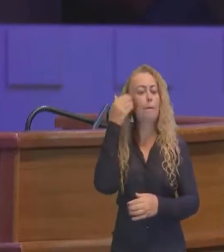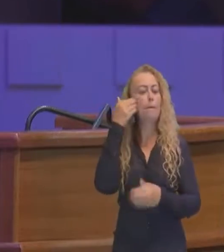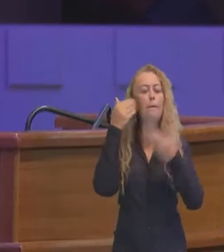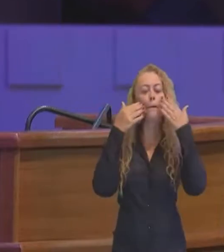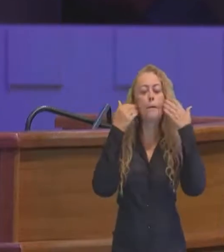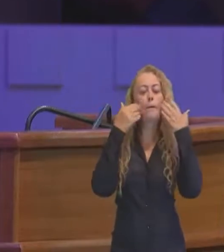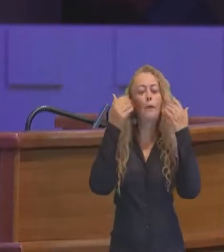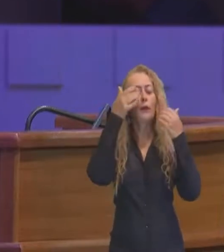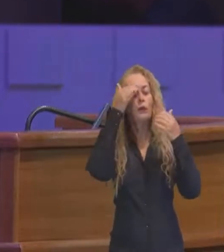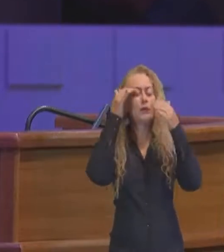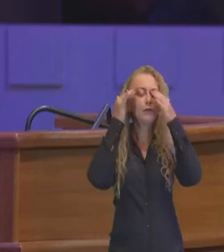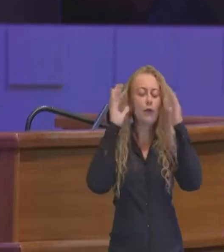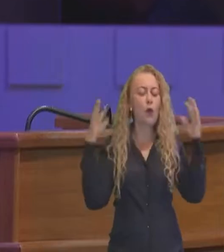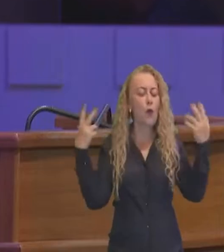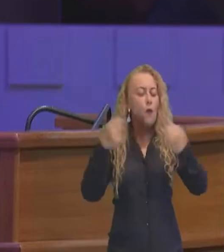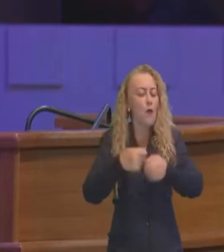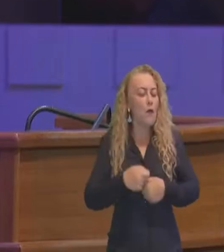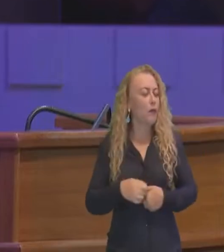ter havido um momento...